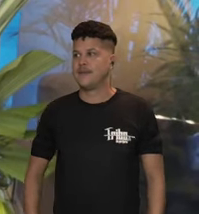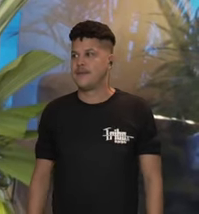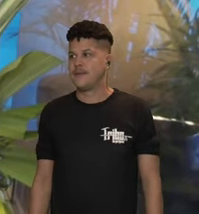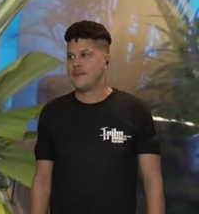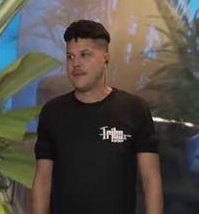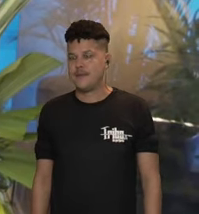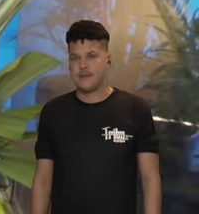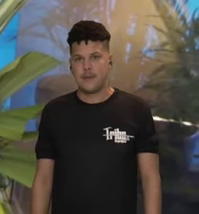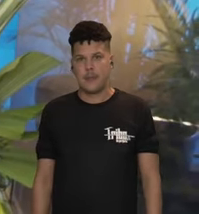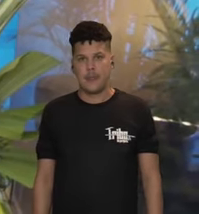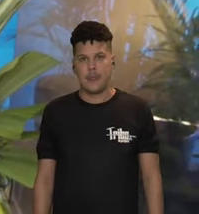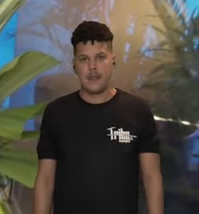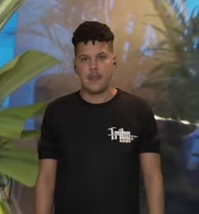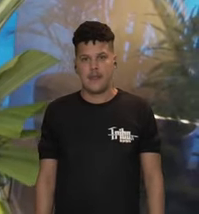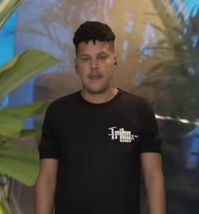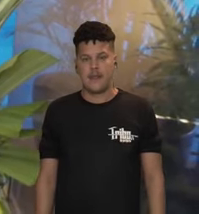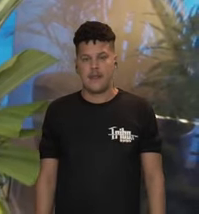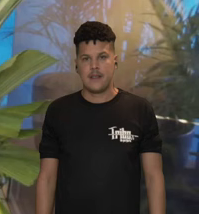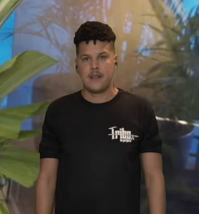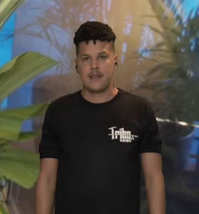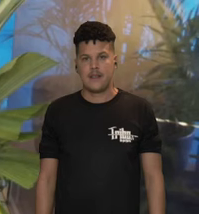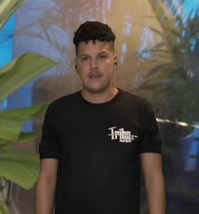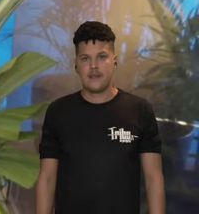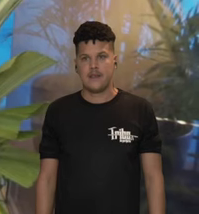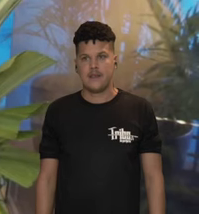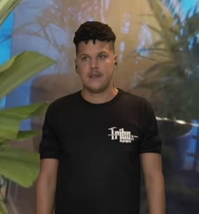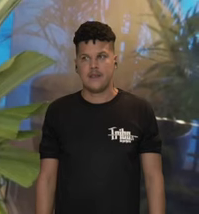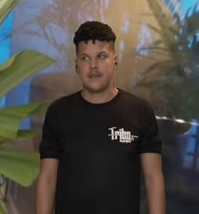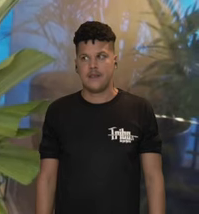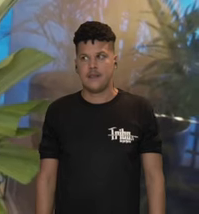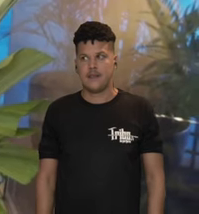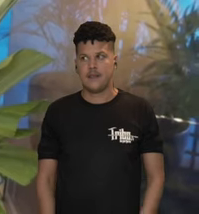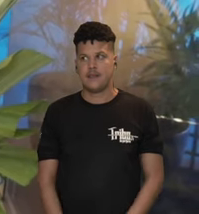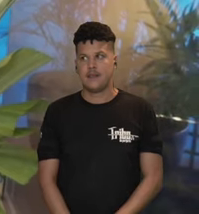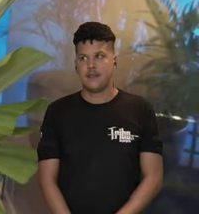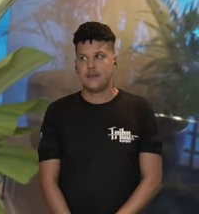Tem música. Quanto tempo já de live, hein? Alguém?